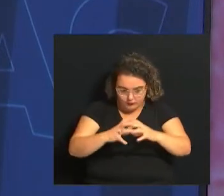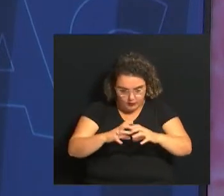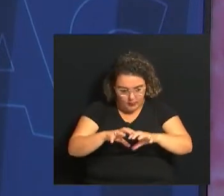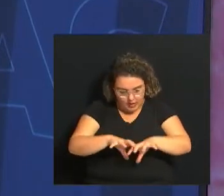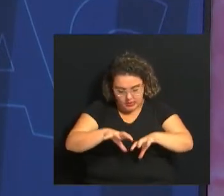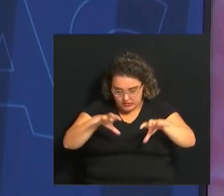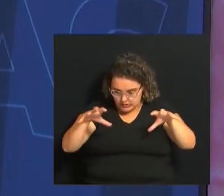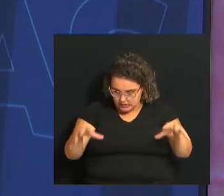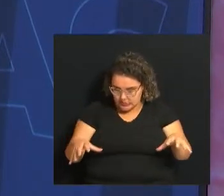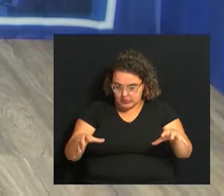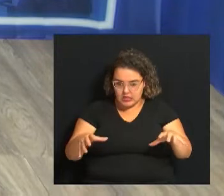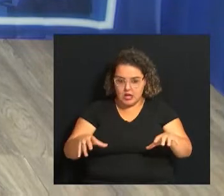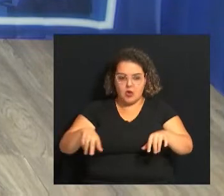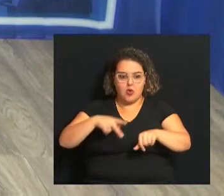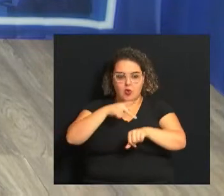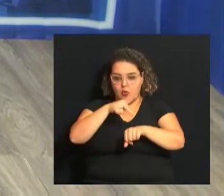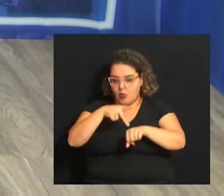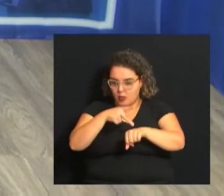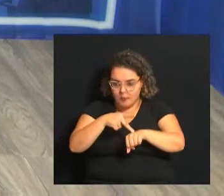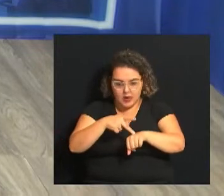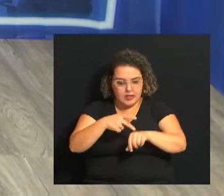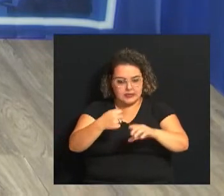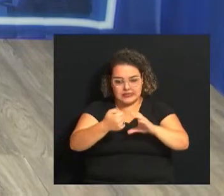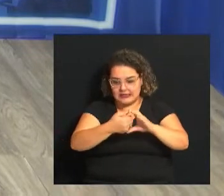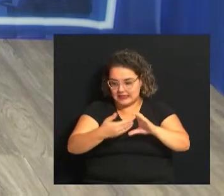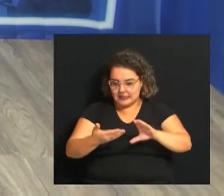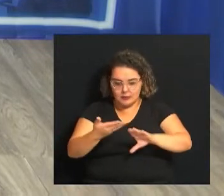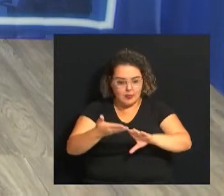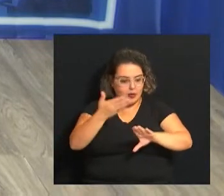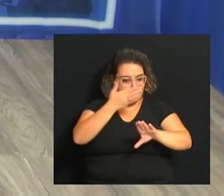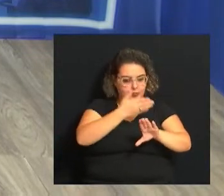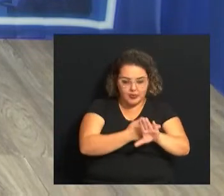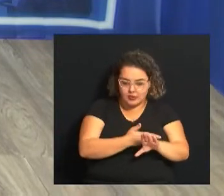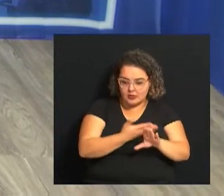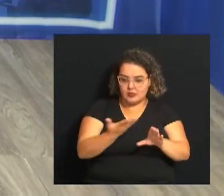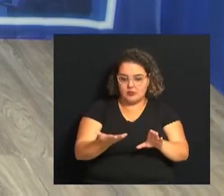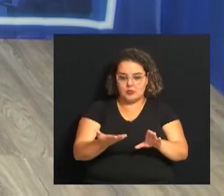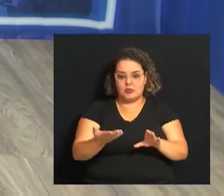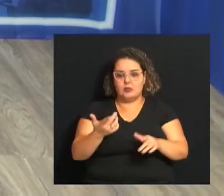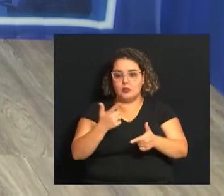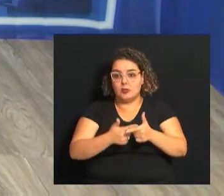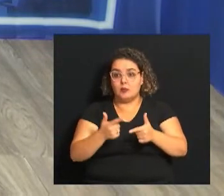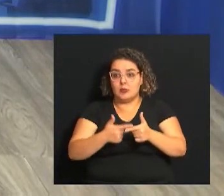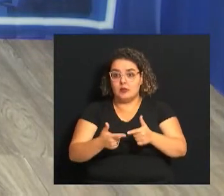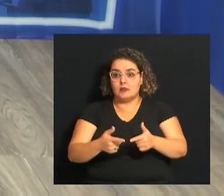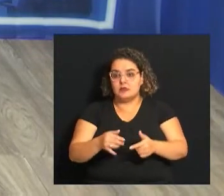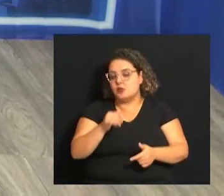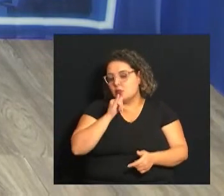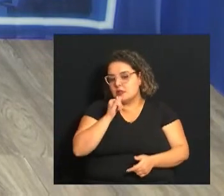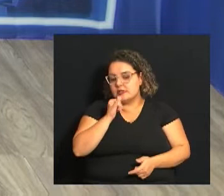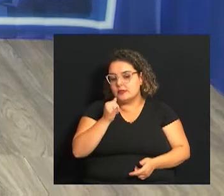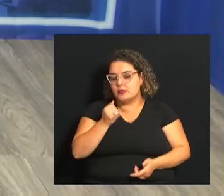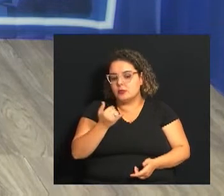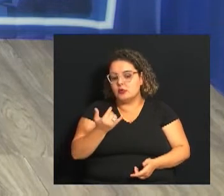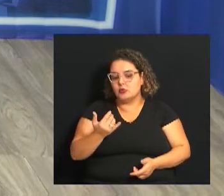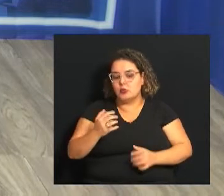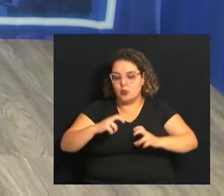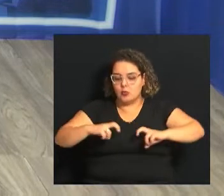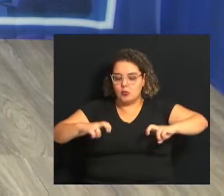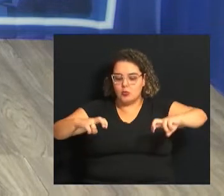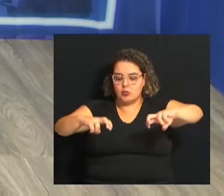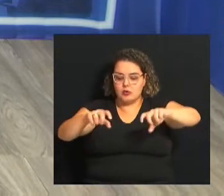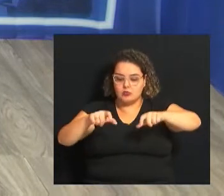que existe, você deu o exemplo dentro de um clube de futebol, mas a gente sabe que tem em outras áreas também. Tem algum